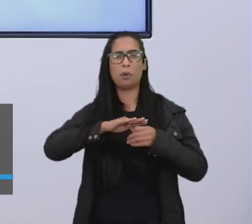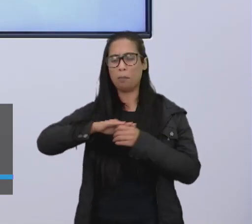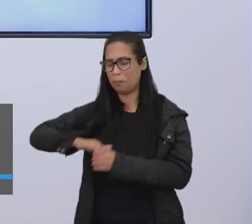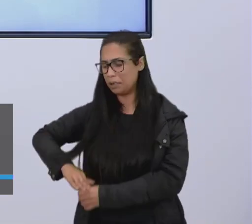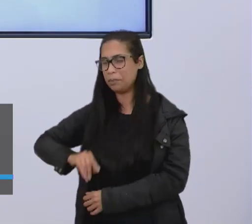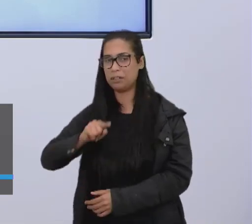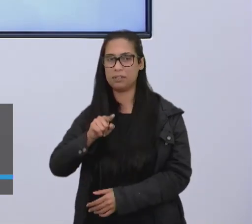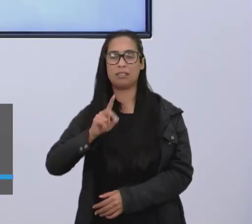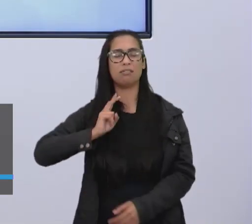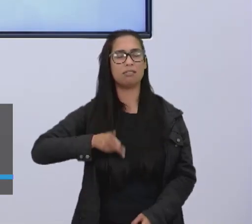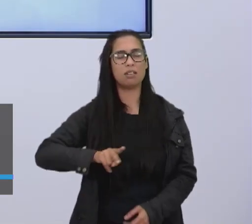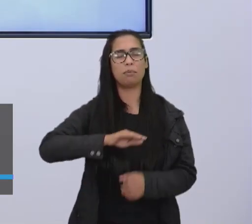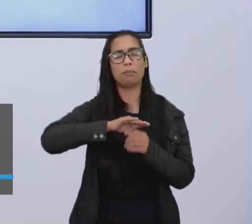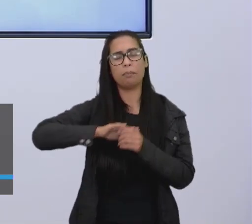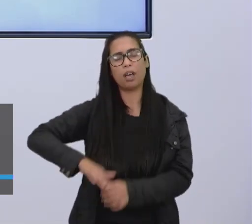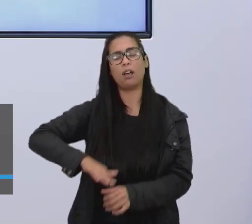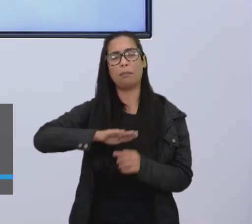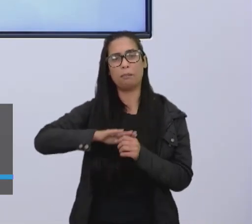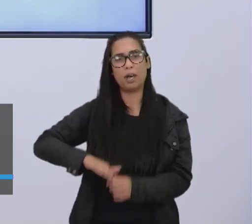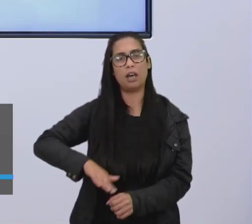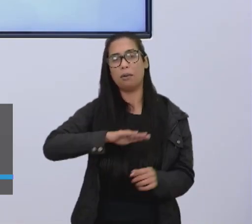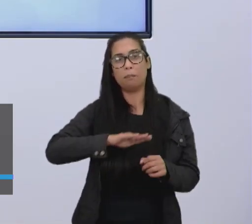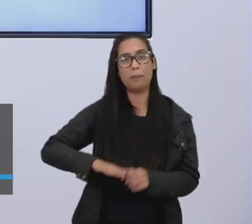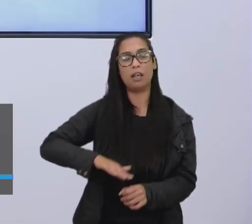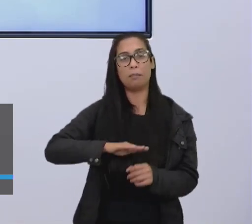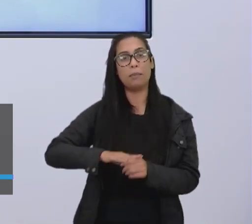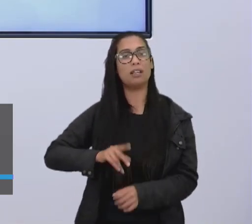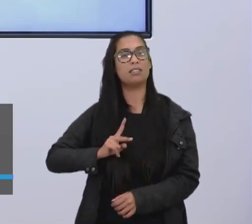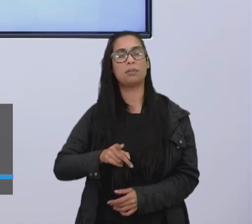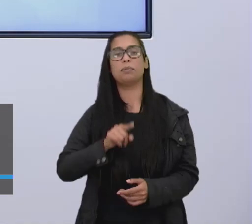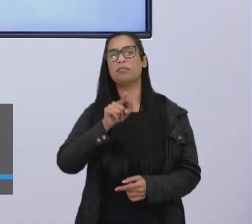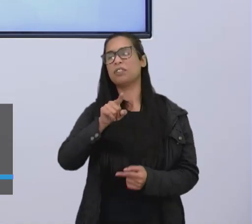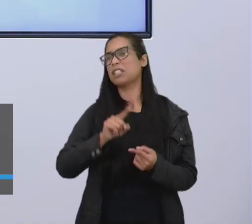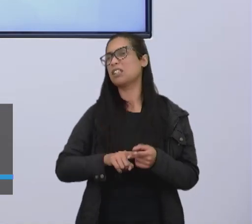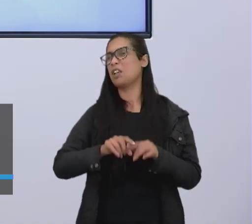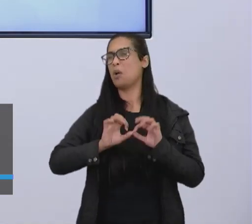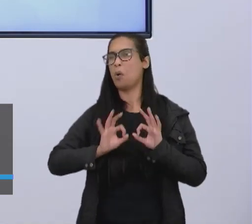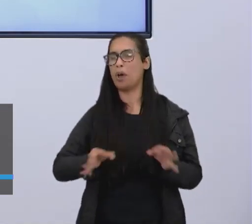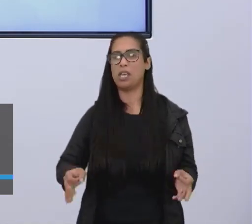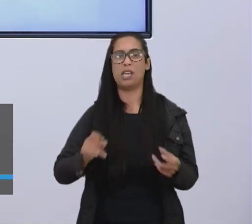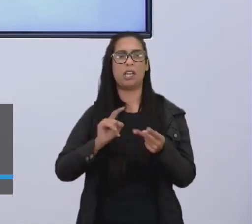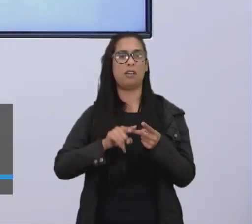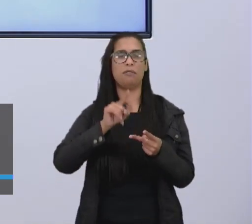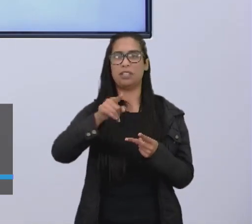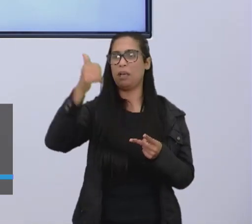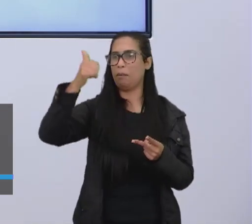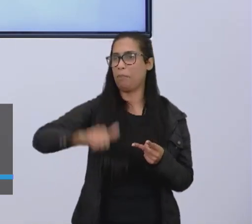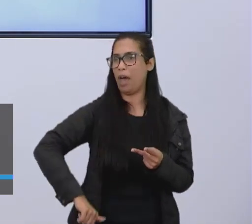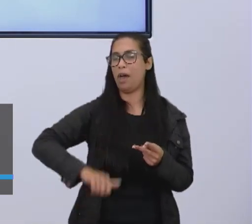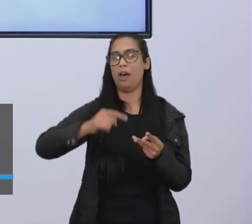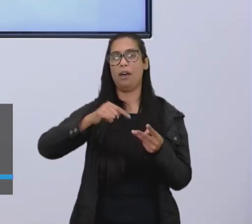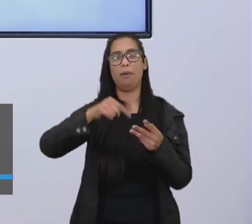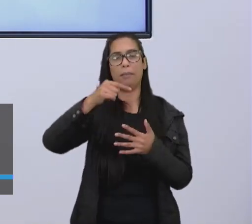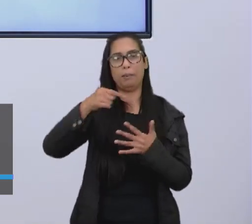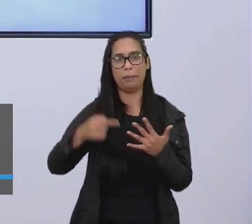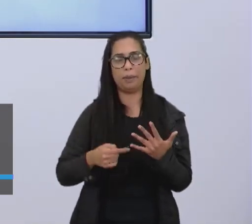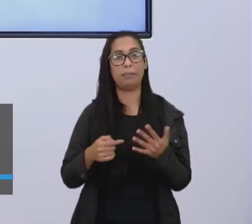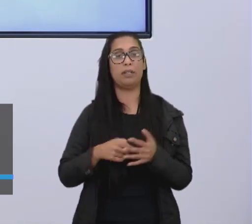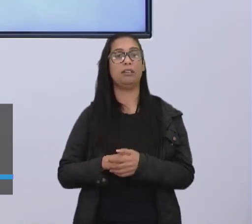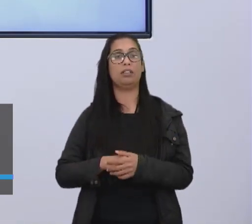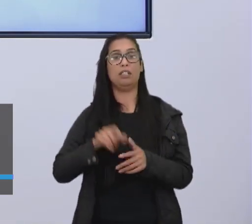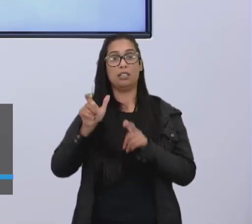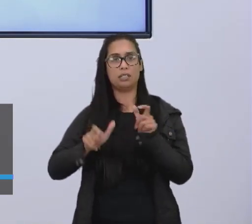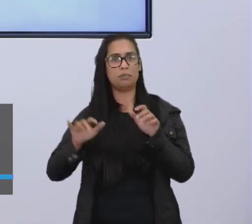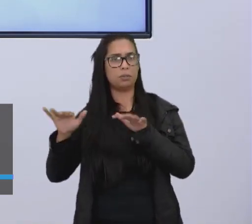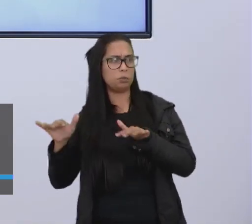que você é um marginal, que você é horrível, que você não presta, que você é o pior de tudo do universo. As pessoas te olham torto, as